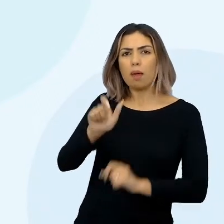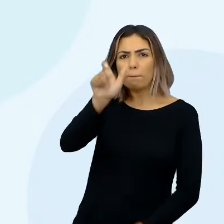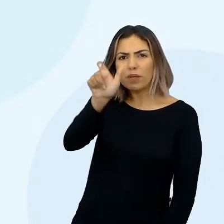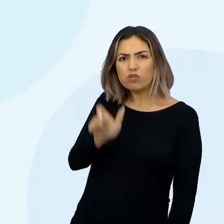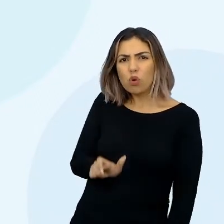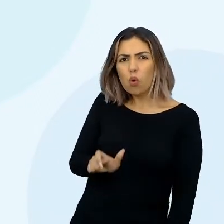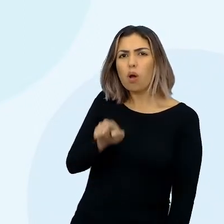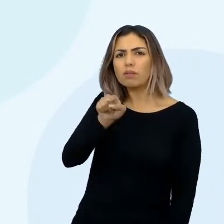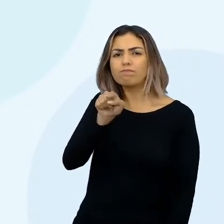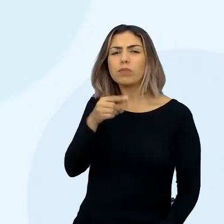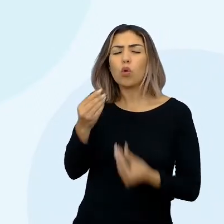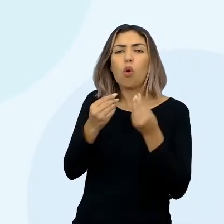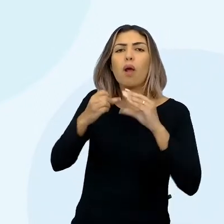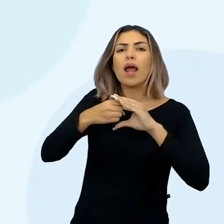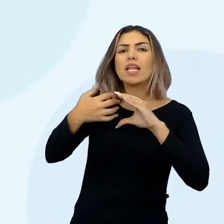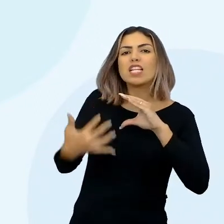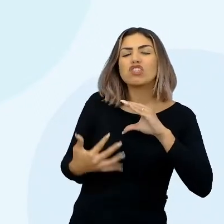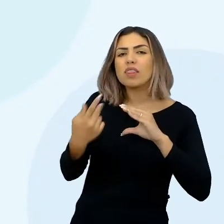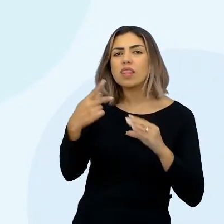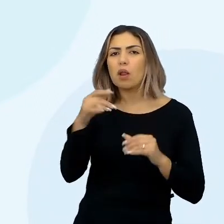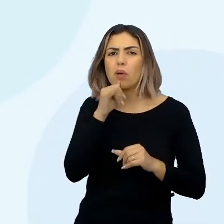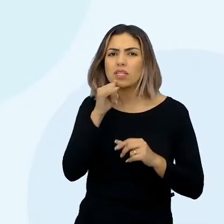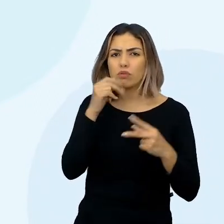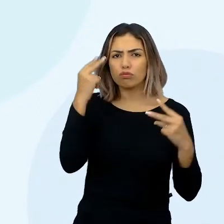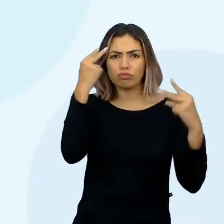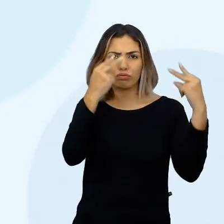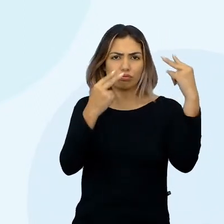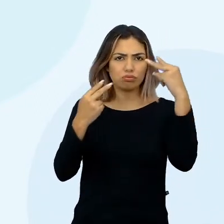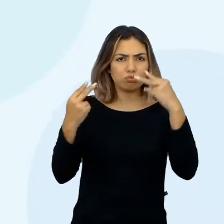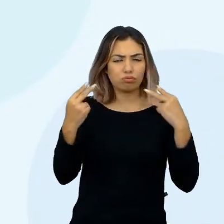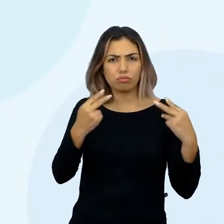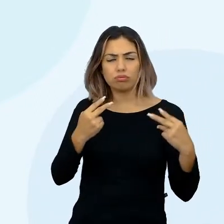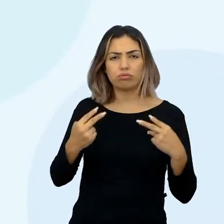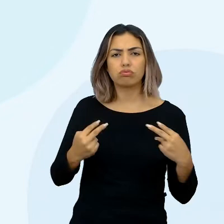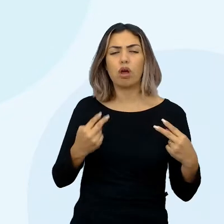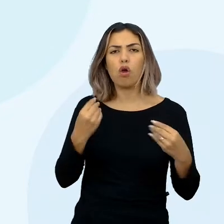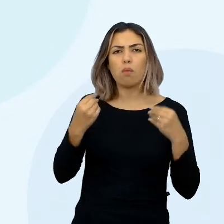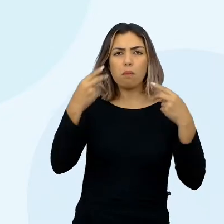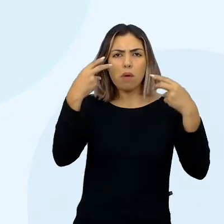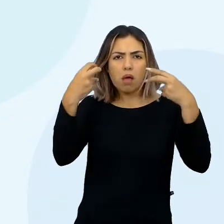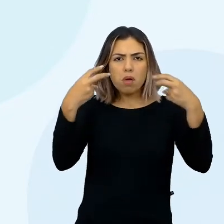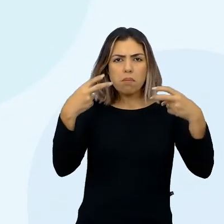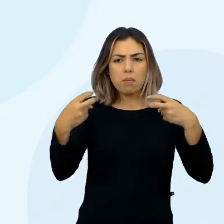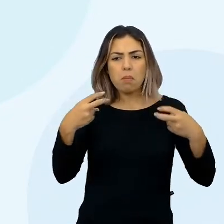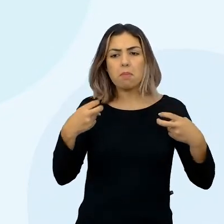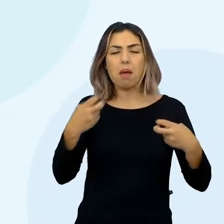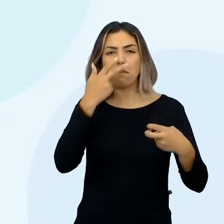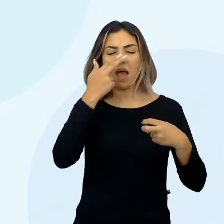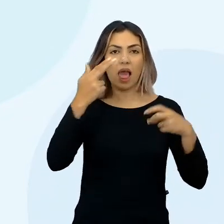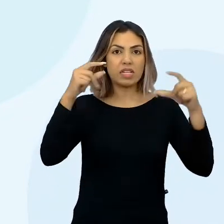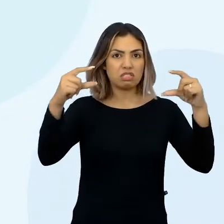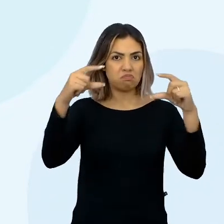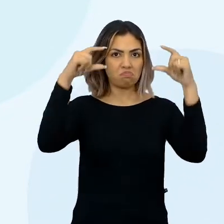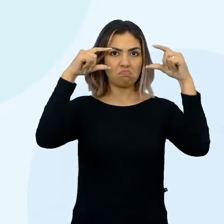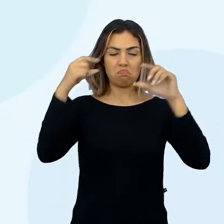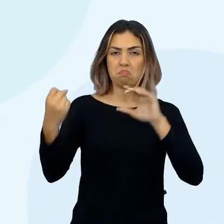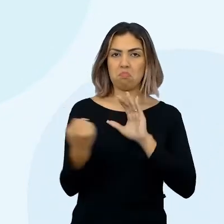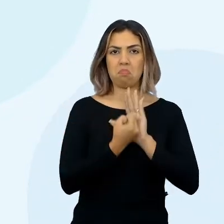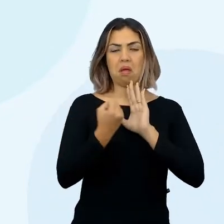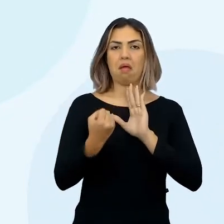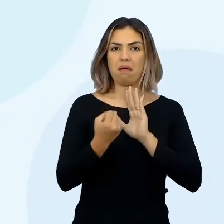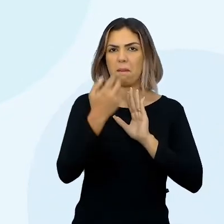pessoas através, né, da fisionomia delas, que denotariam então uma possível propensão